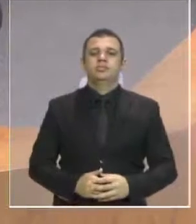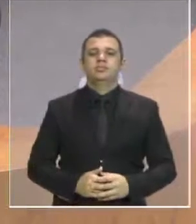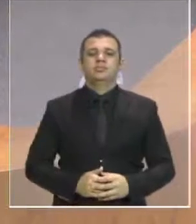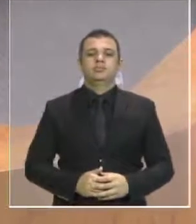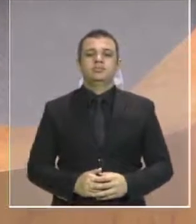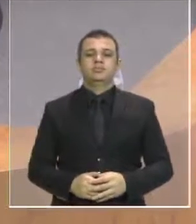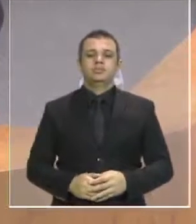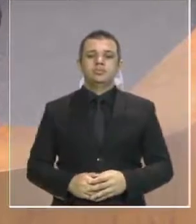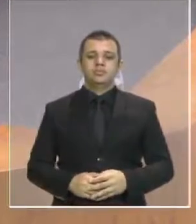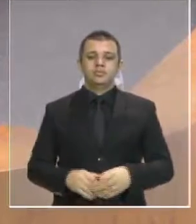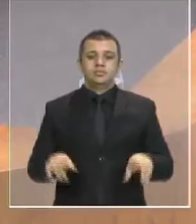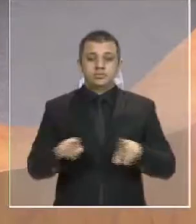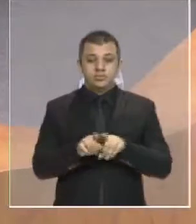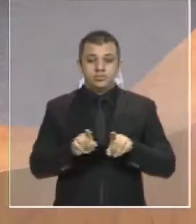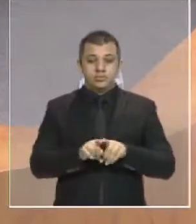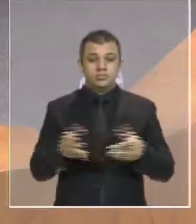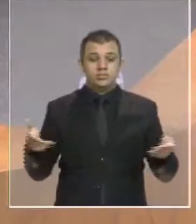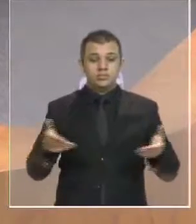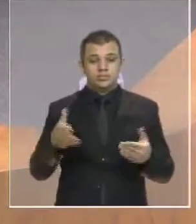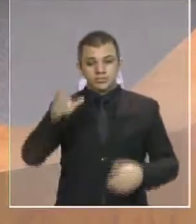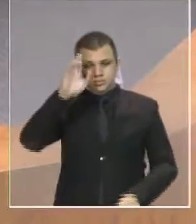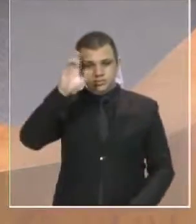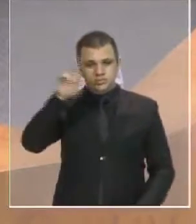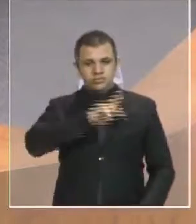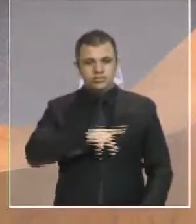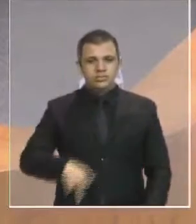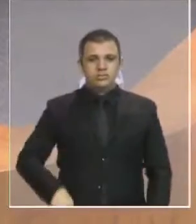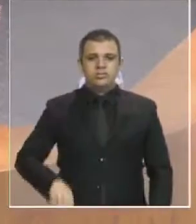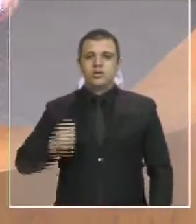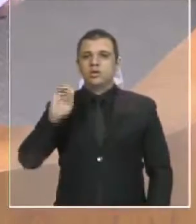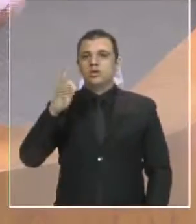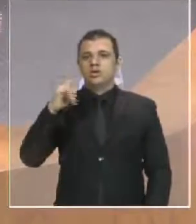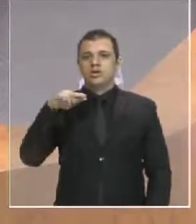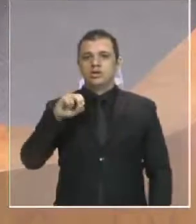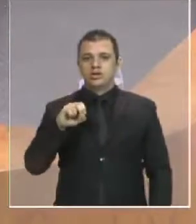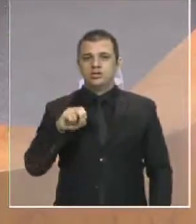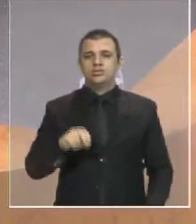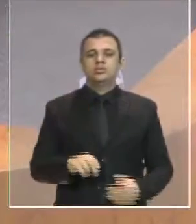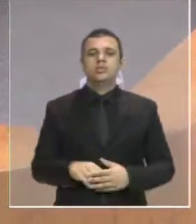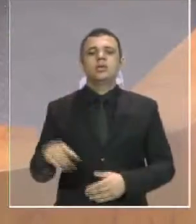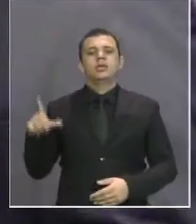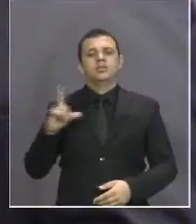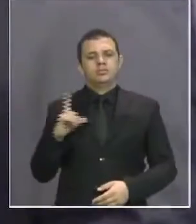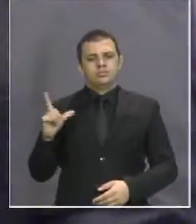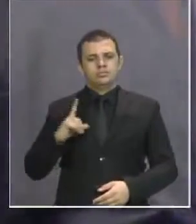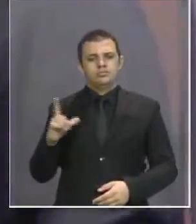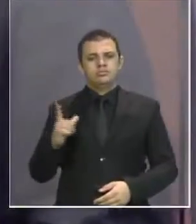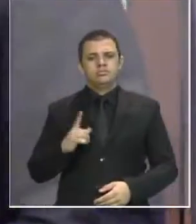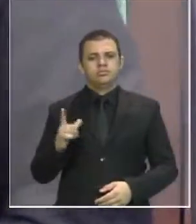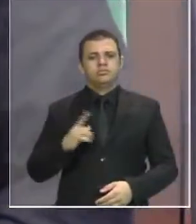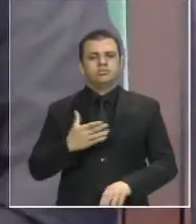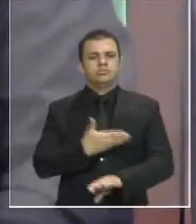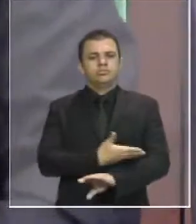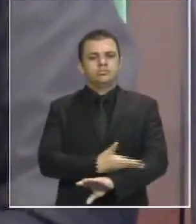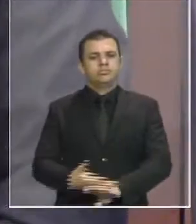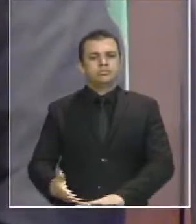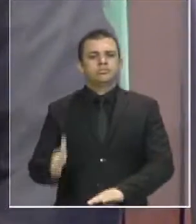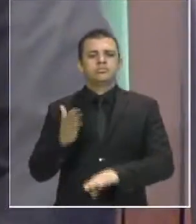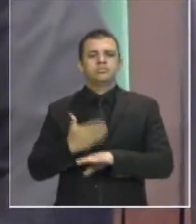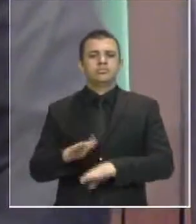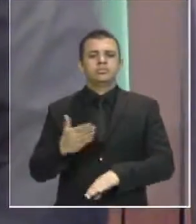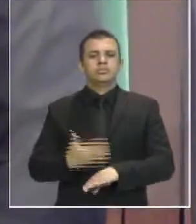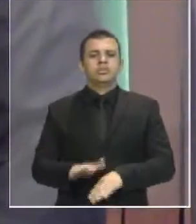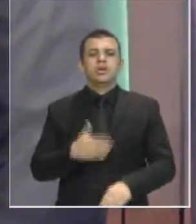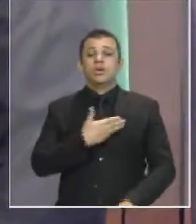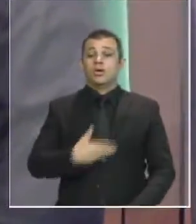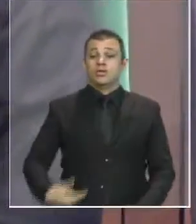E aqui, senhor presidente, Otelino Neto, é tanta prática que até contra o governador Flávio Dino